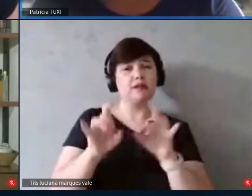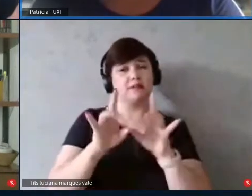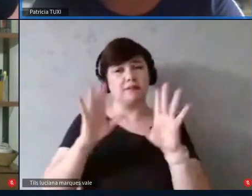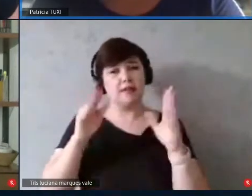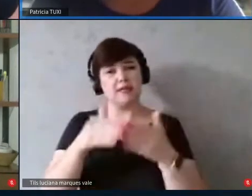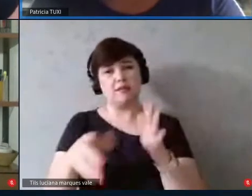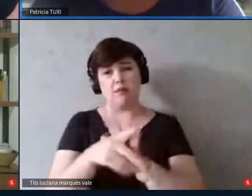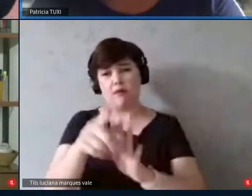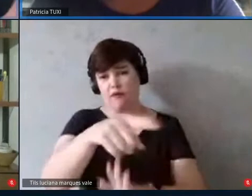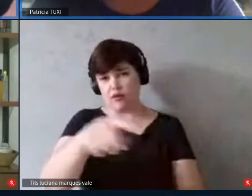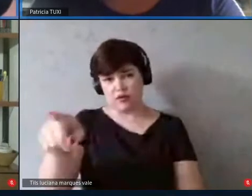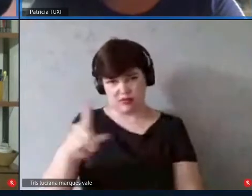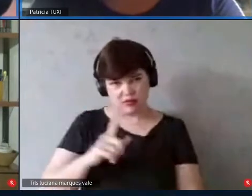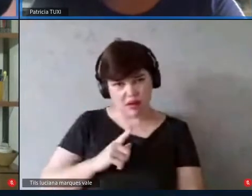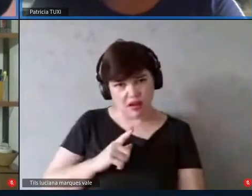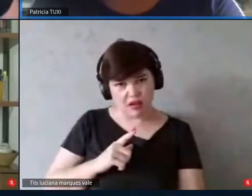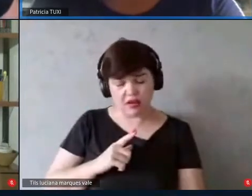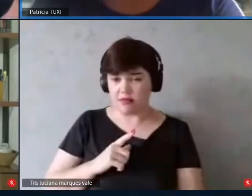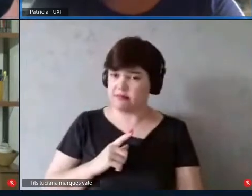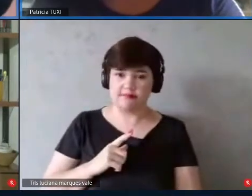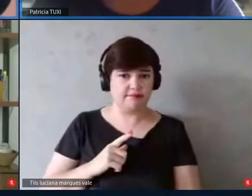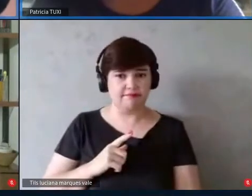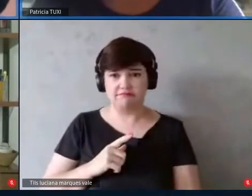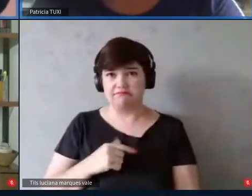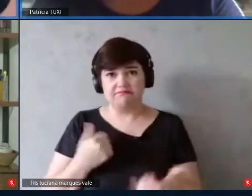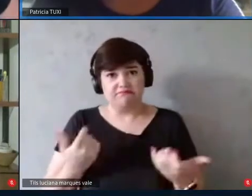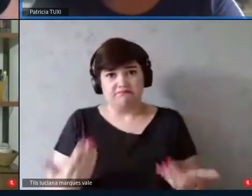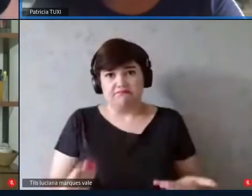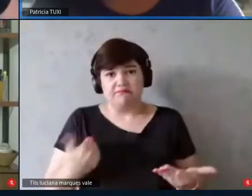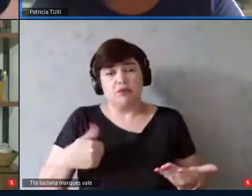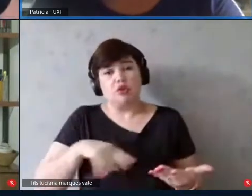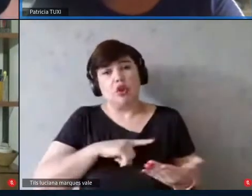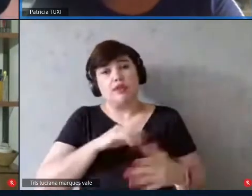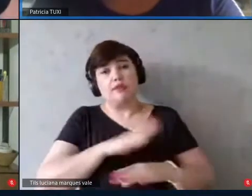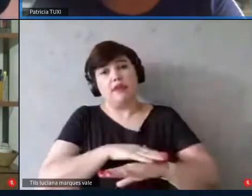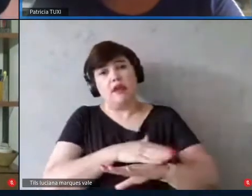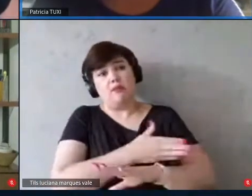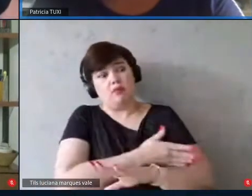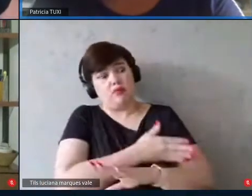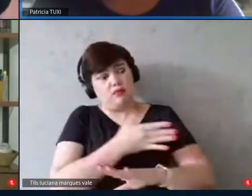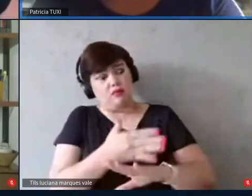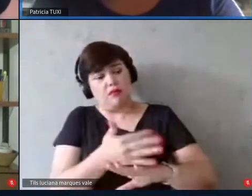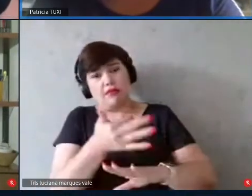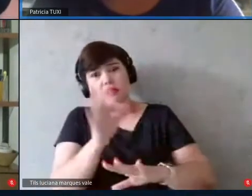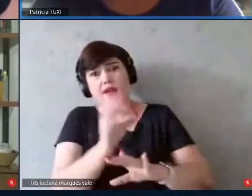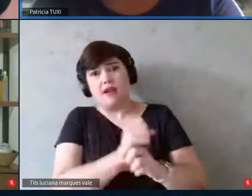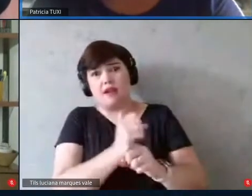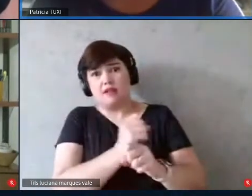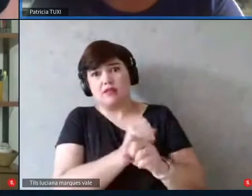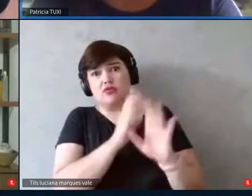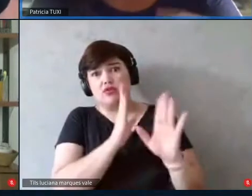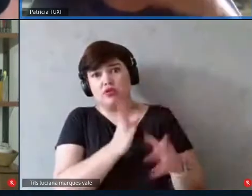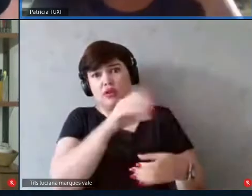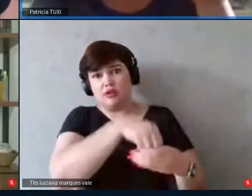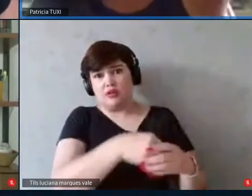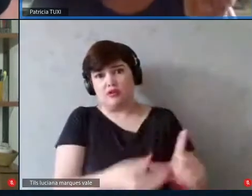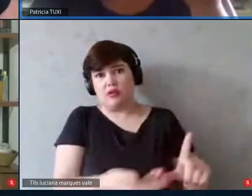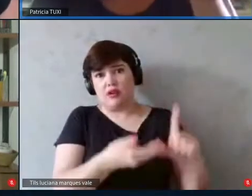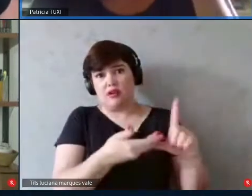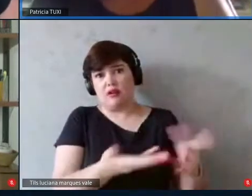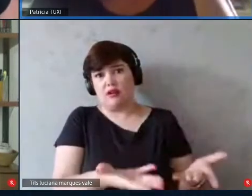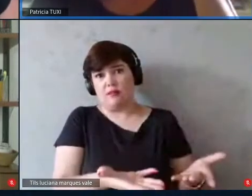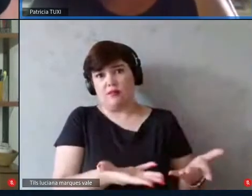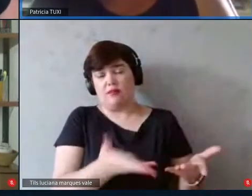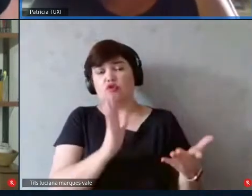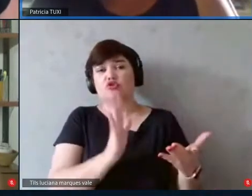para vocês. Então, nós já temos aí um tempo significativo de intérpretes na Câmara.